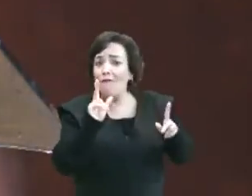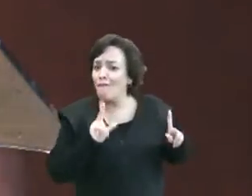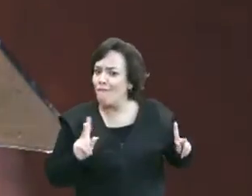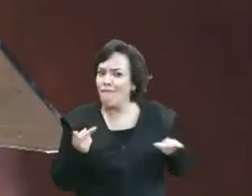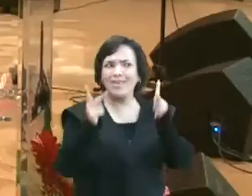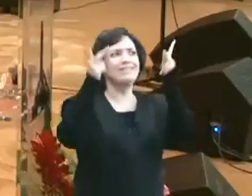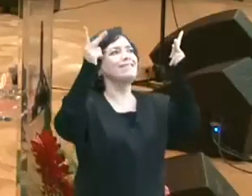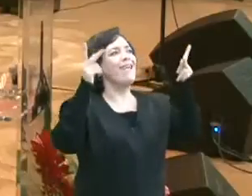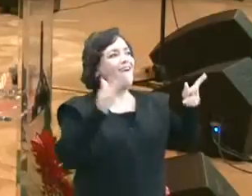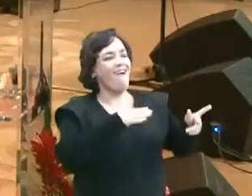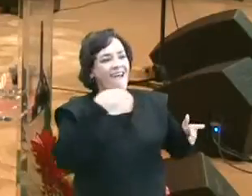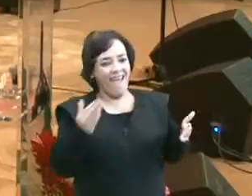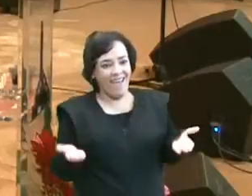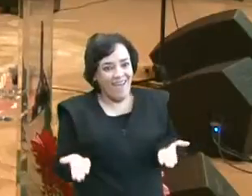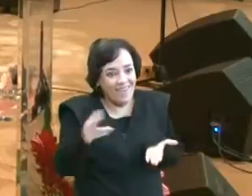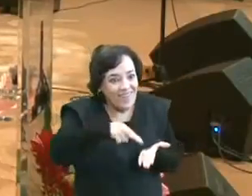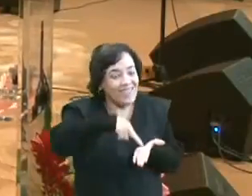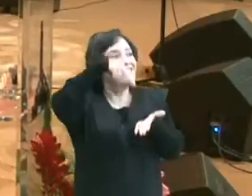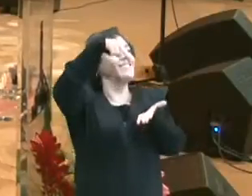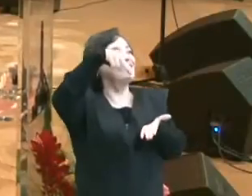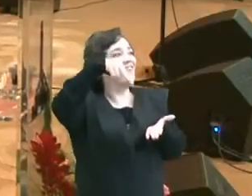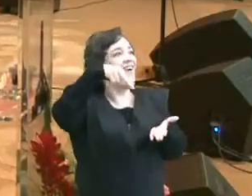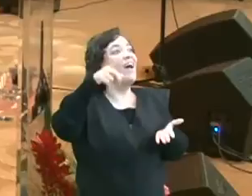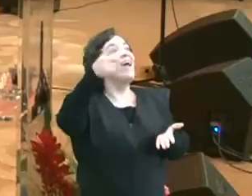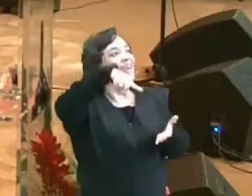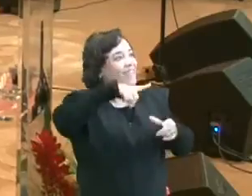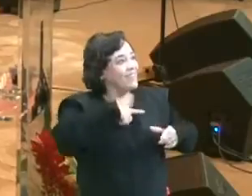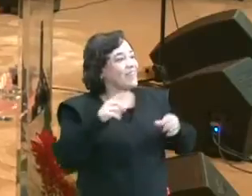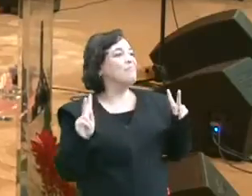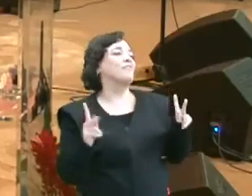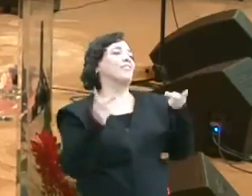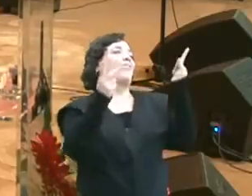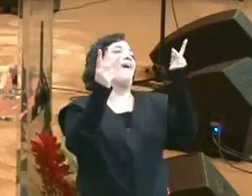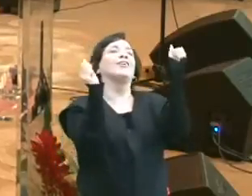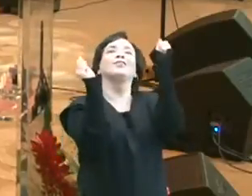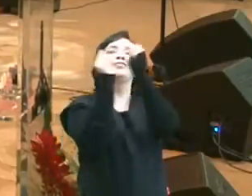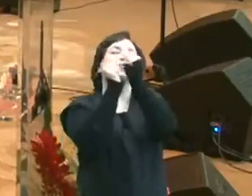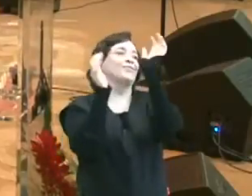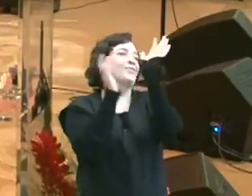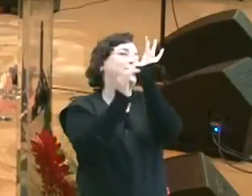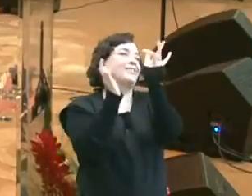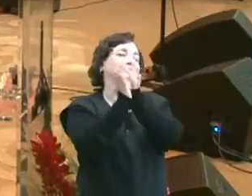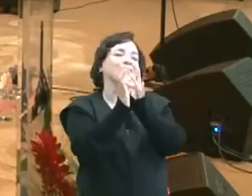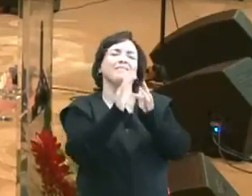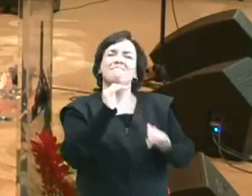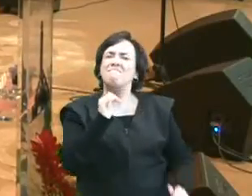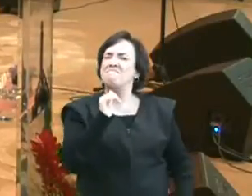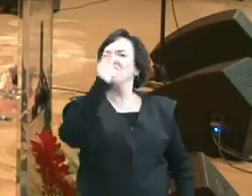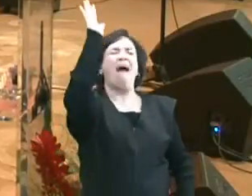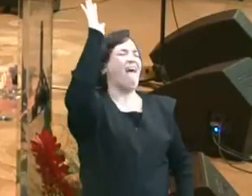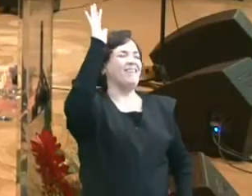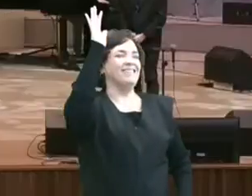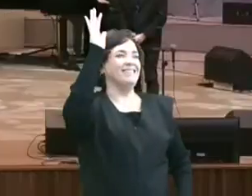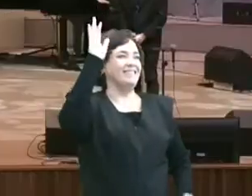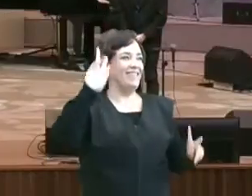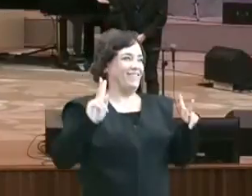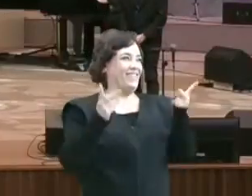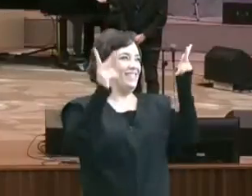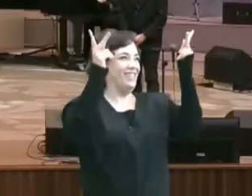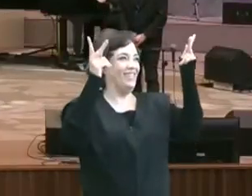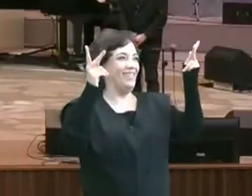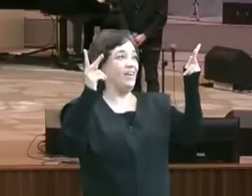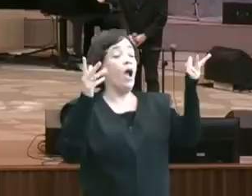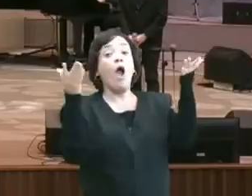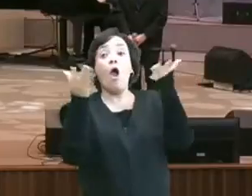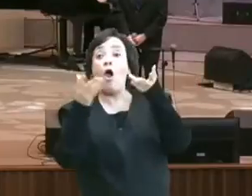e é por isso que nos tornamos vitoriosos. Em Cristo somos mais do que vencedores. Hoje eu quero